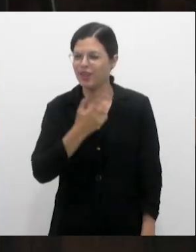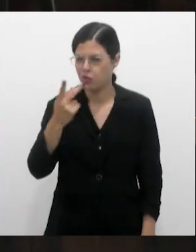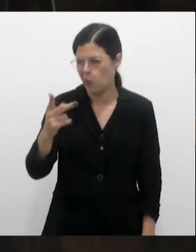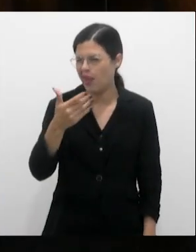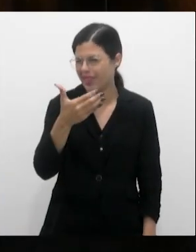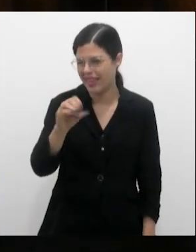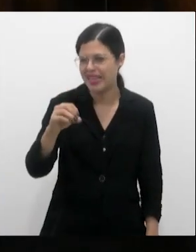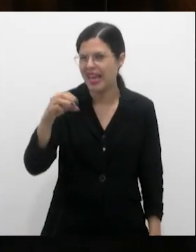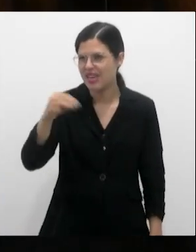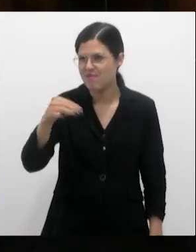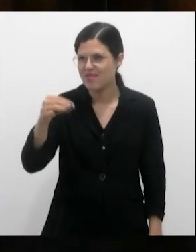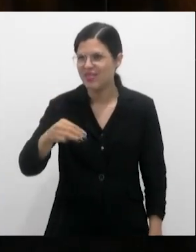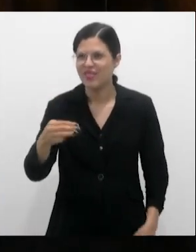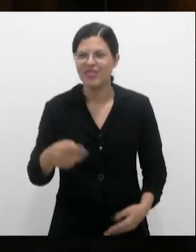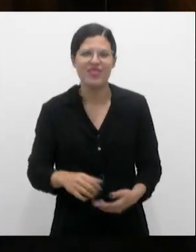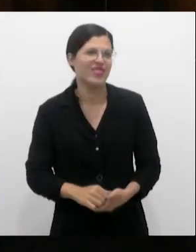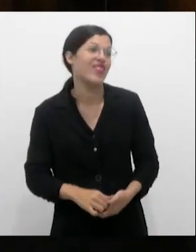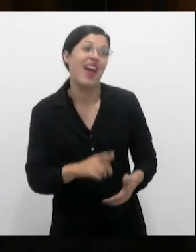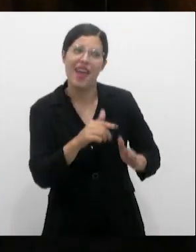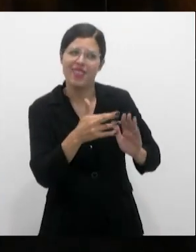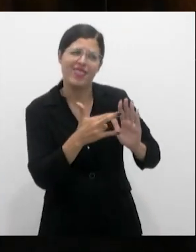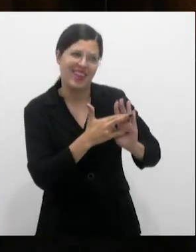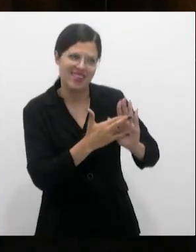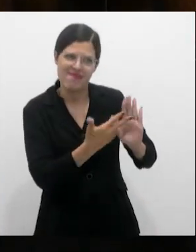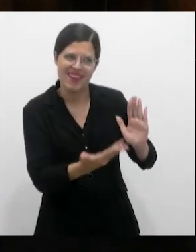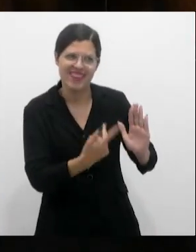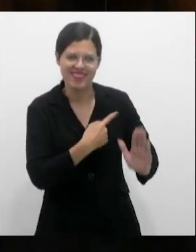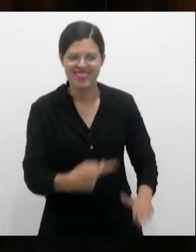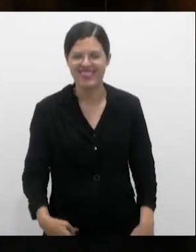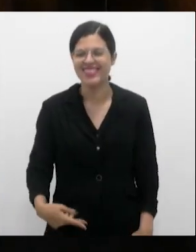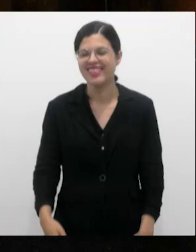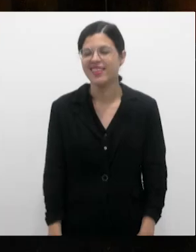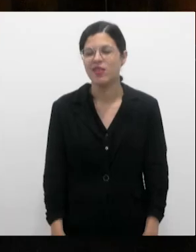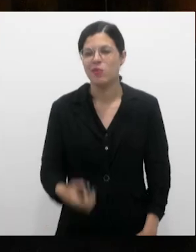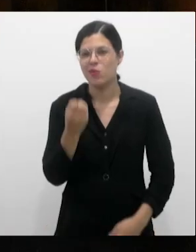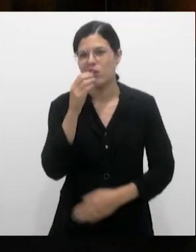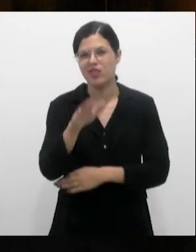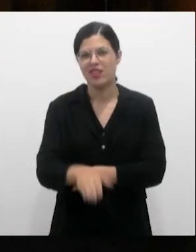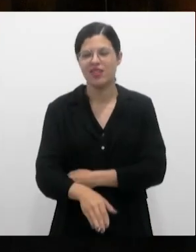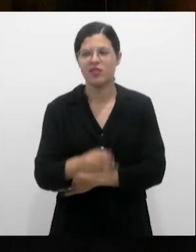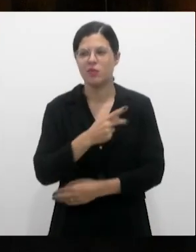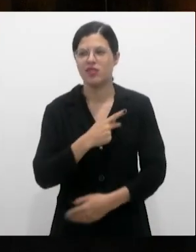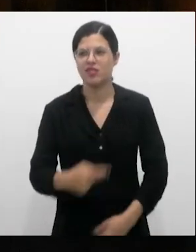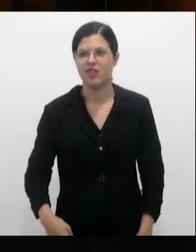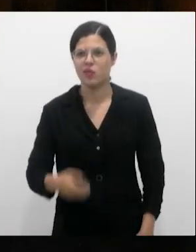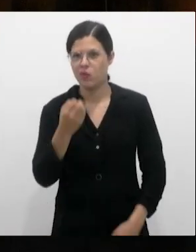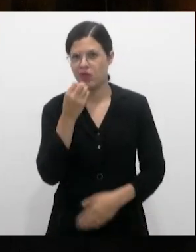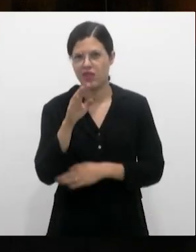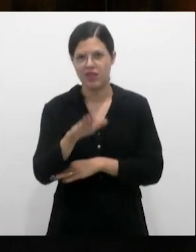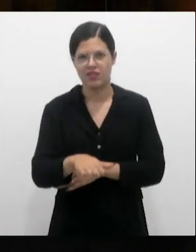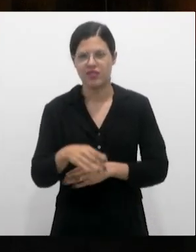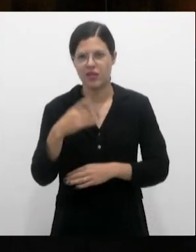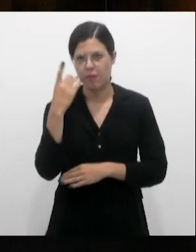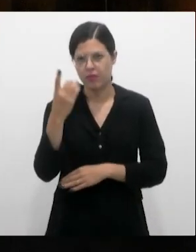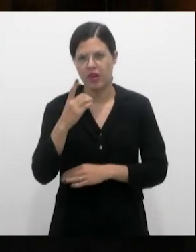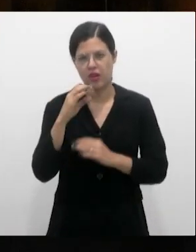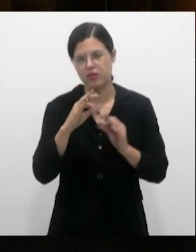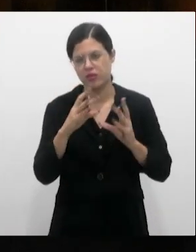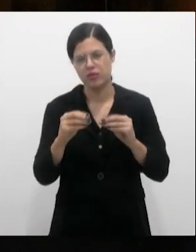seu regimental, presidente. Boa tarde, presidente, boa tarde, deputados, boa tarde a todos que nos